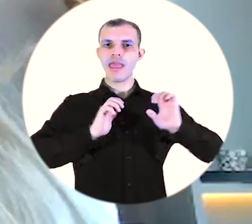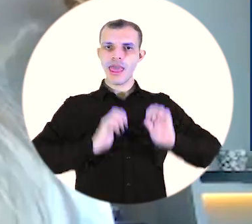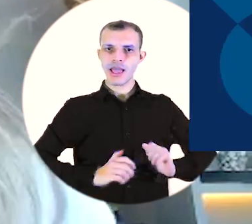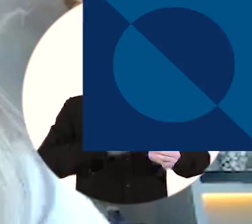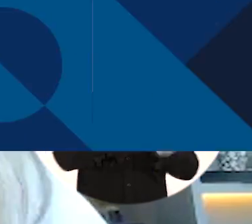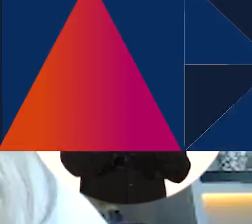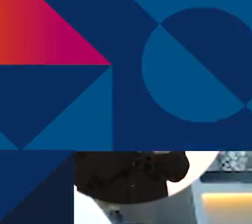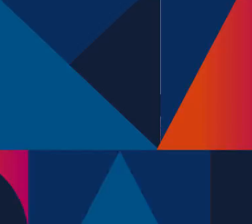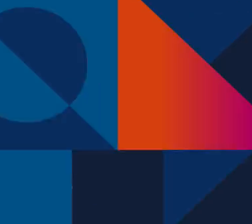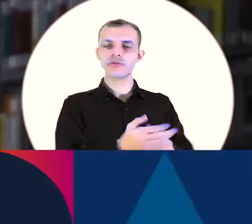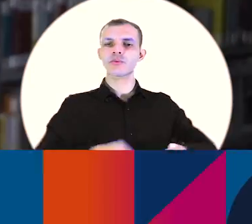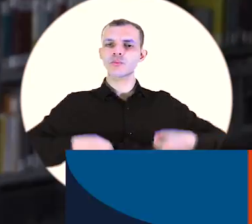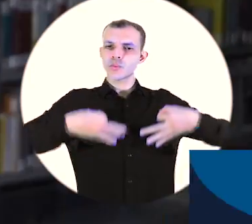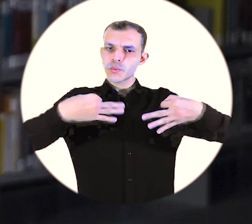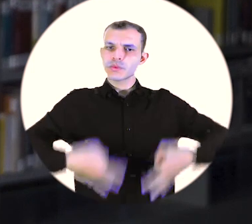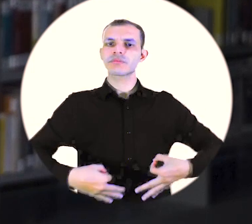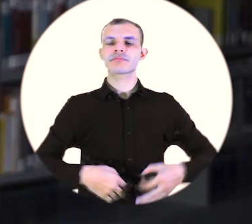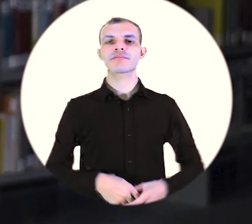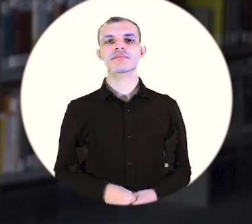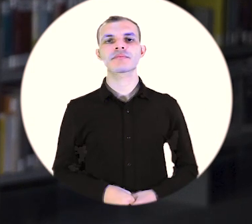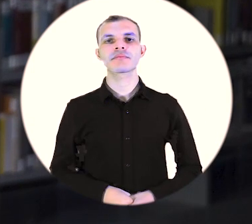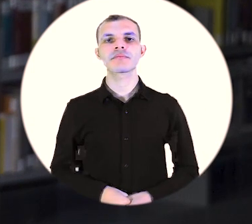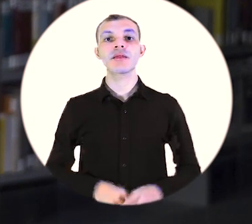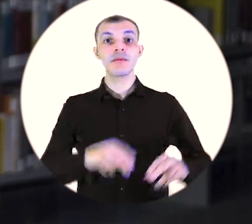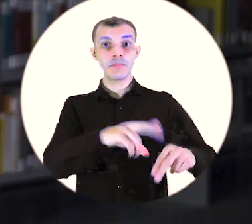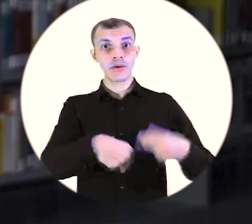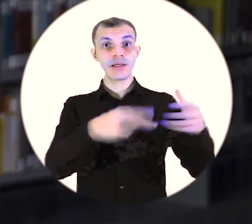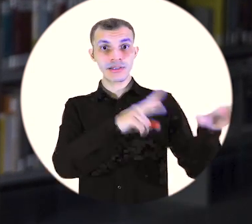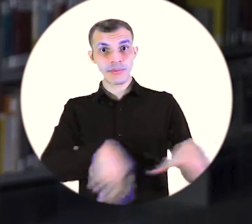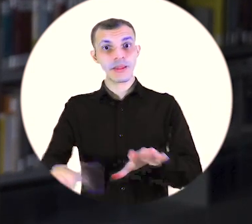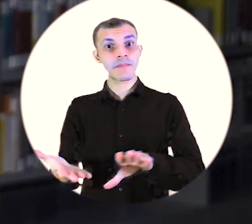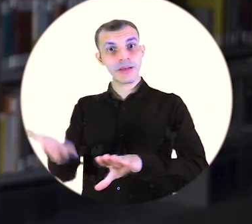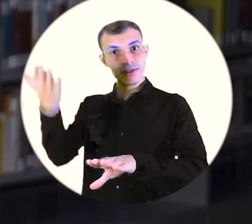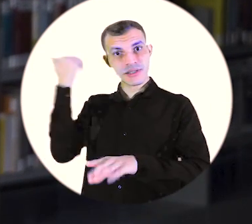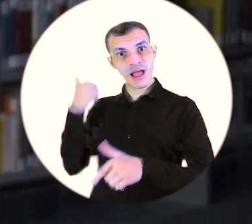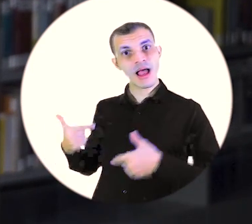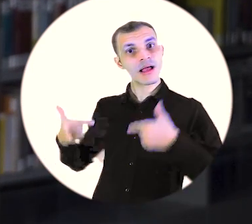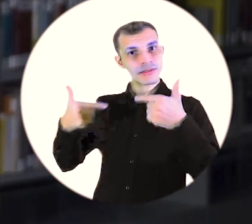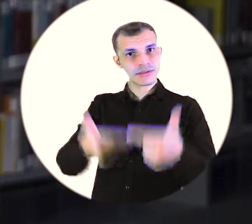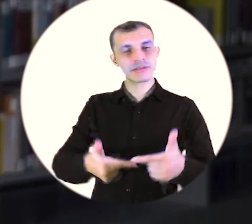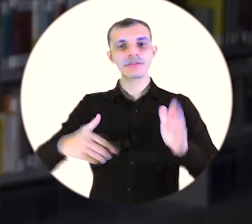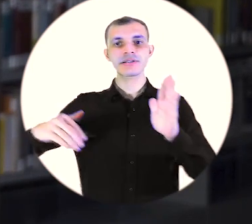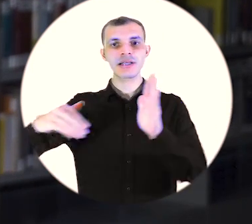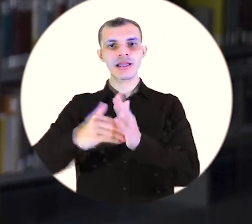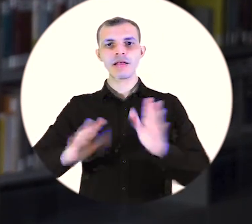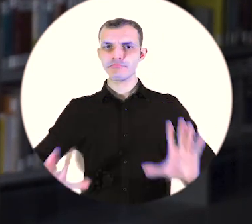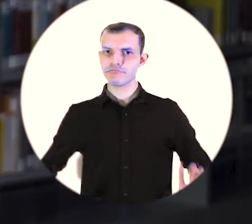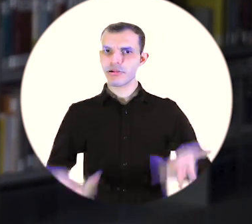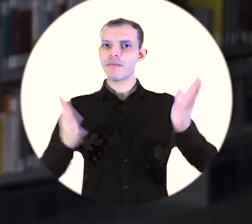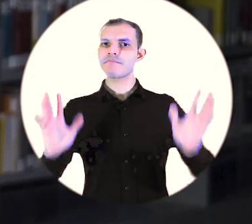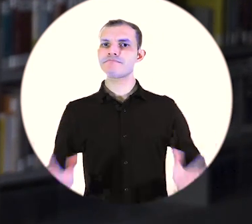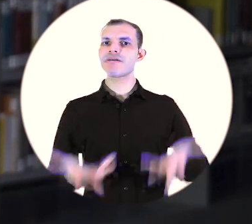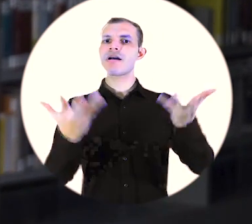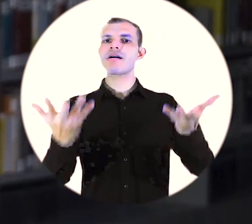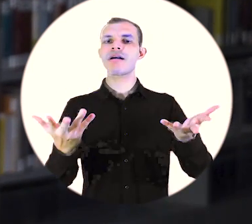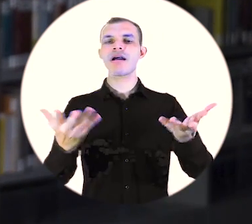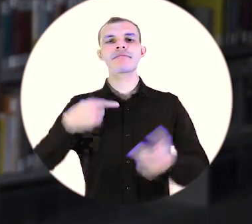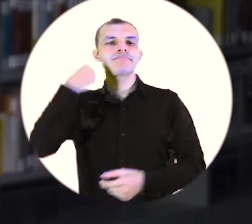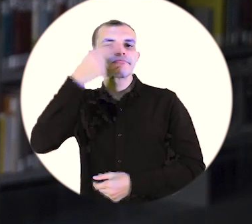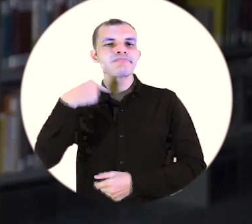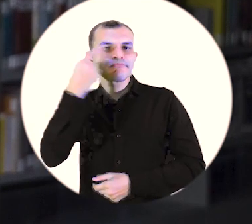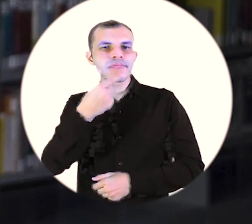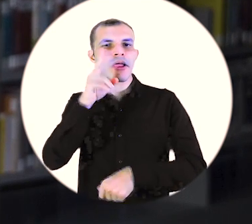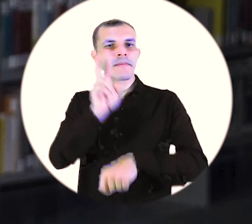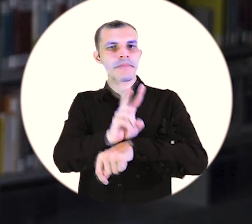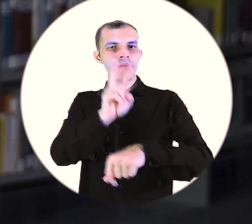processos éticos, né? Em sessão especial realizada na última semana, o Senado Federal enalteceu a importância dos advogados